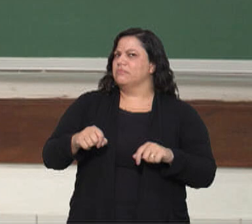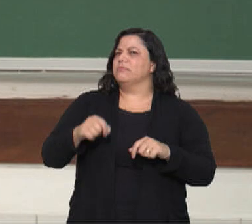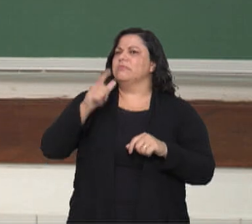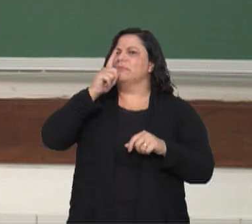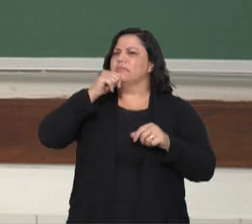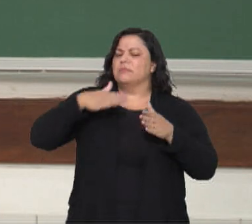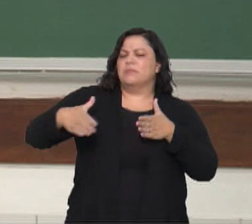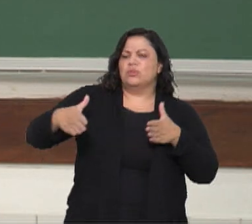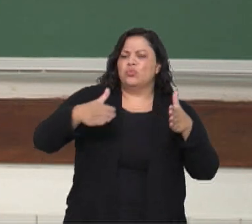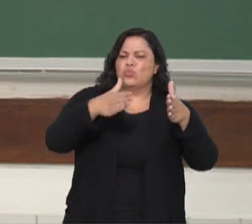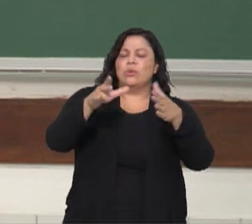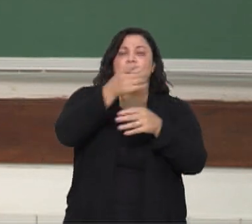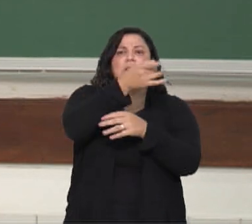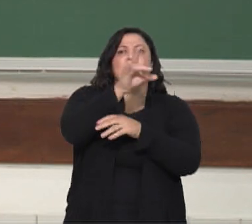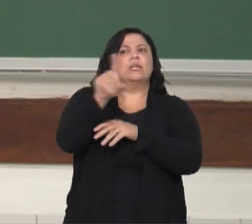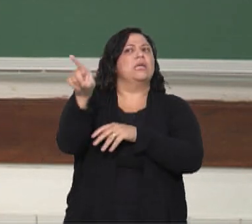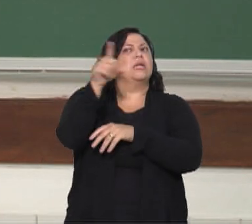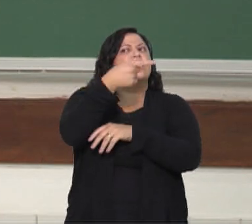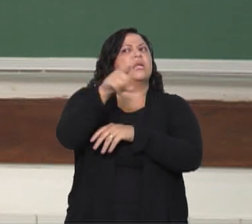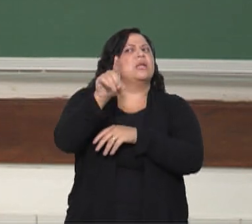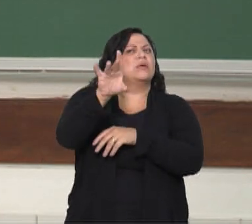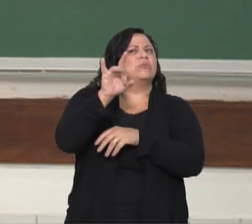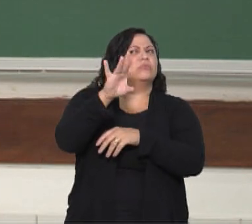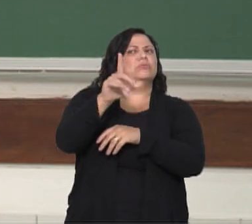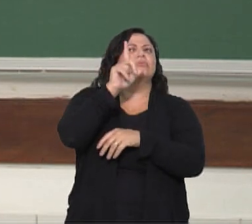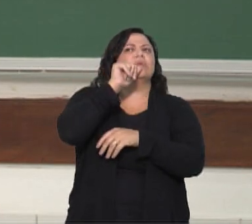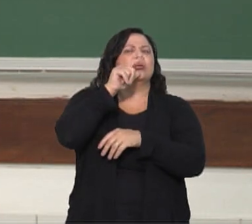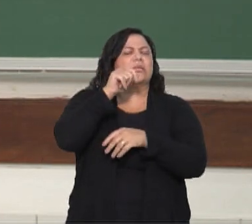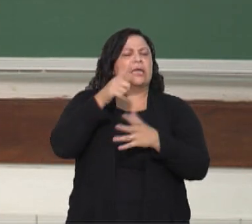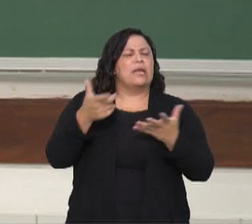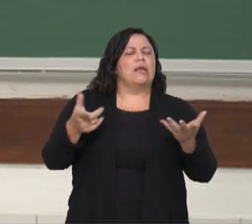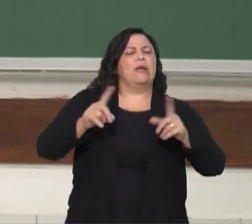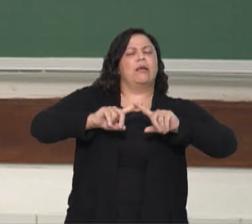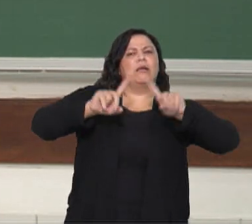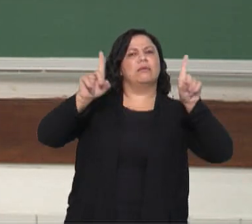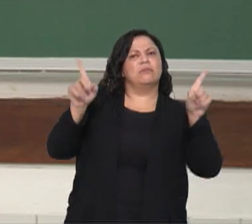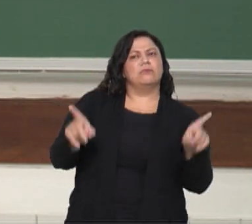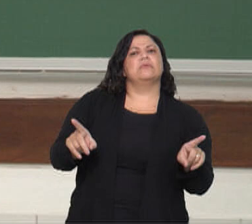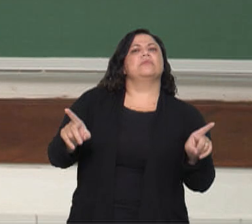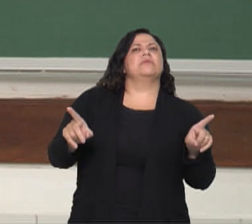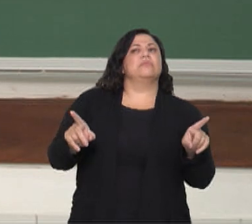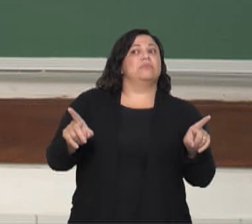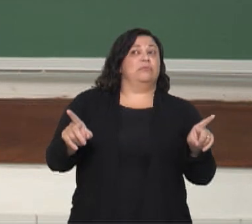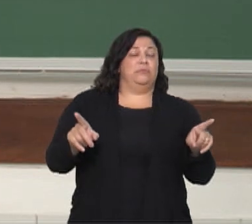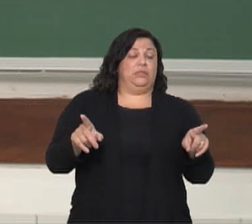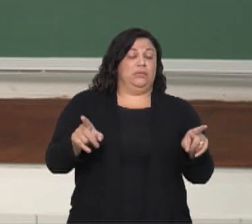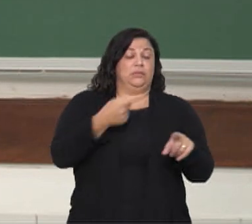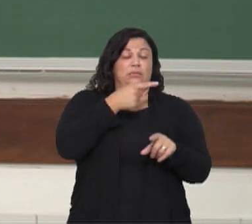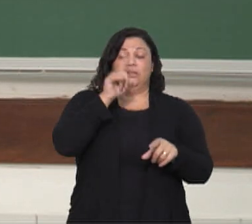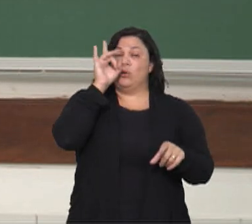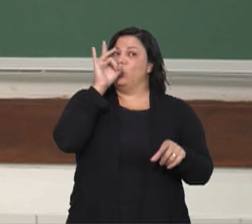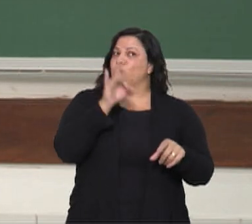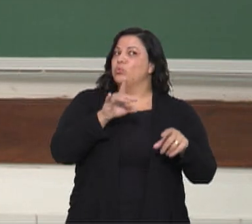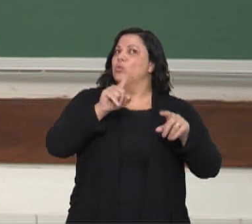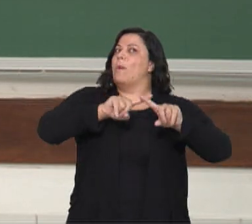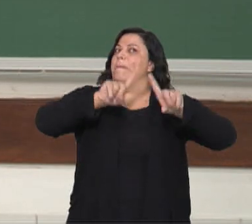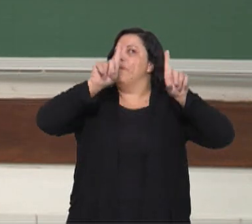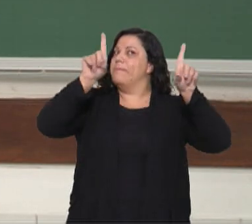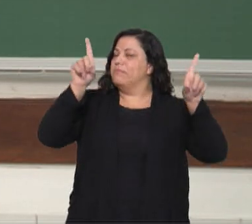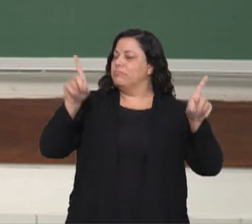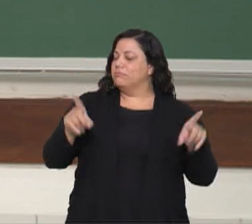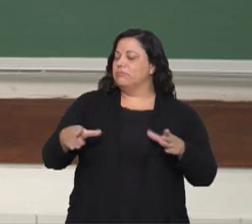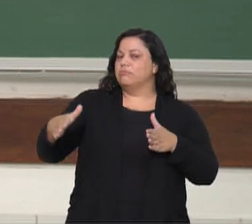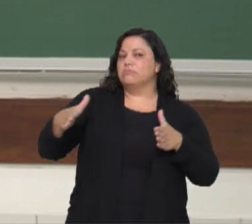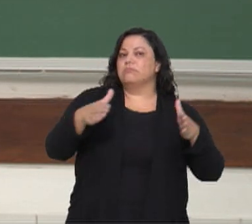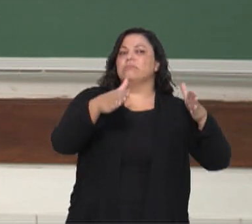Ah, parece óbvio, né? Ô, professor, precisa da água para irrigar ali. Não, não somente isso. Os rios